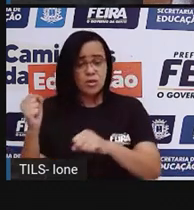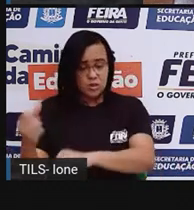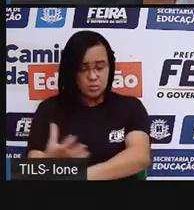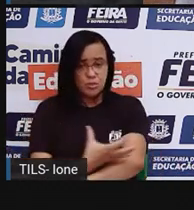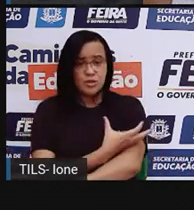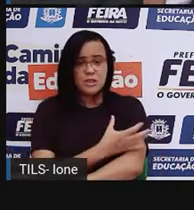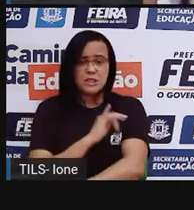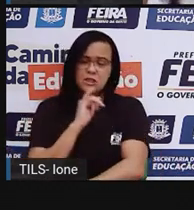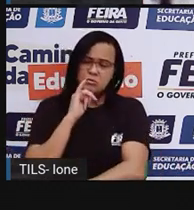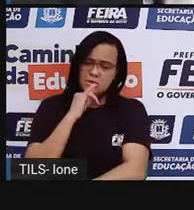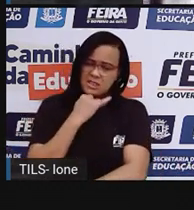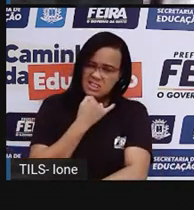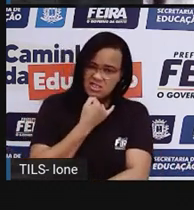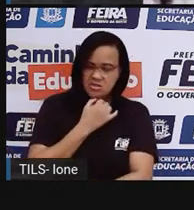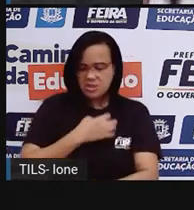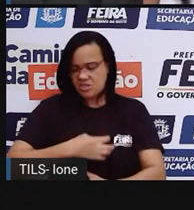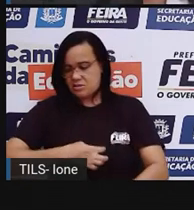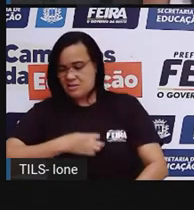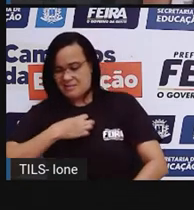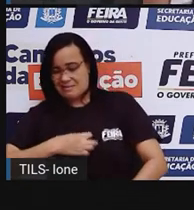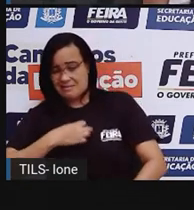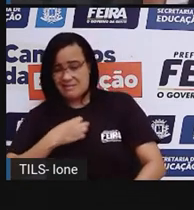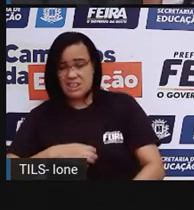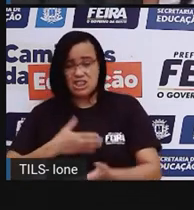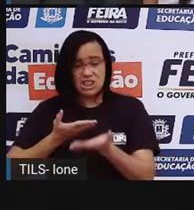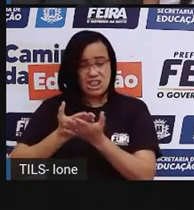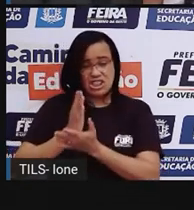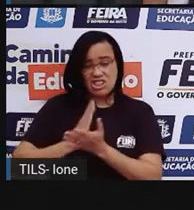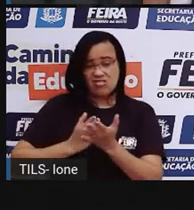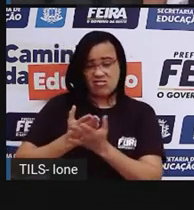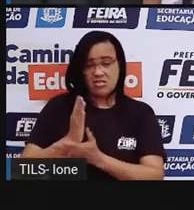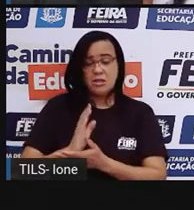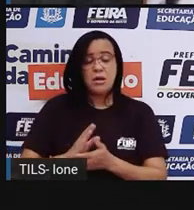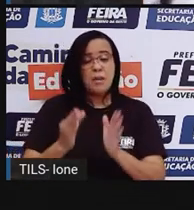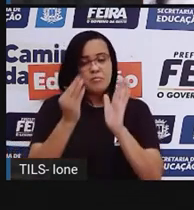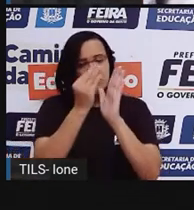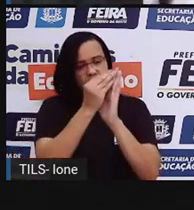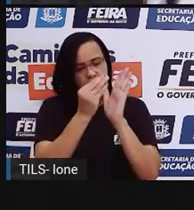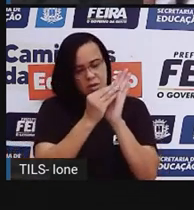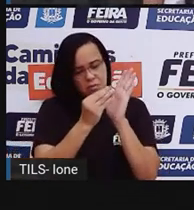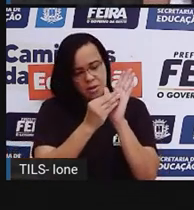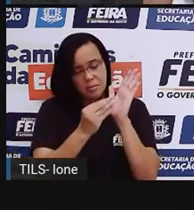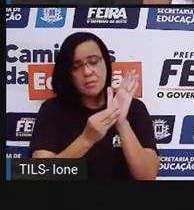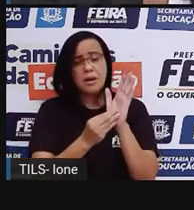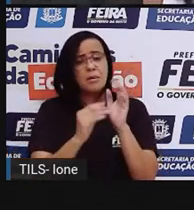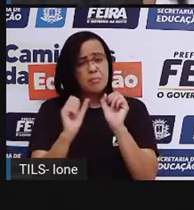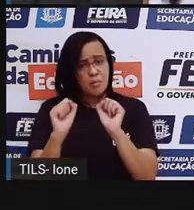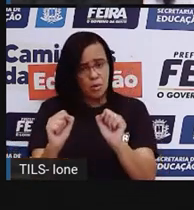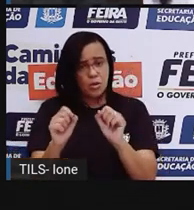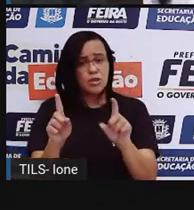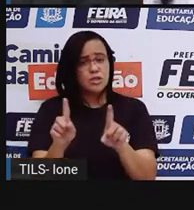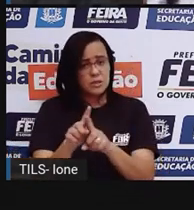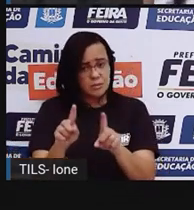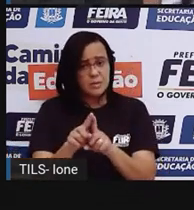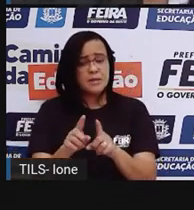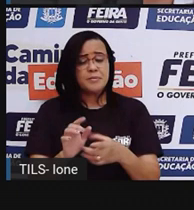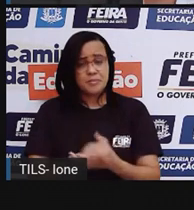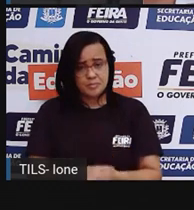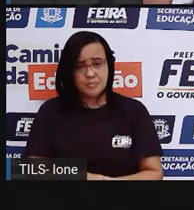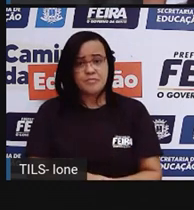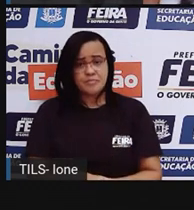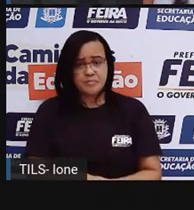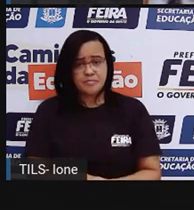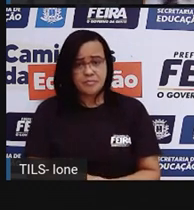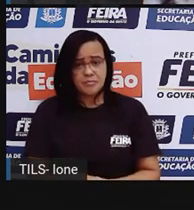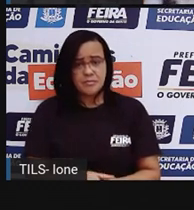está irritado, chateado. E aí você pode colocar lá o que te deixa irritado, tá bom? O que é que tira aí,